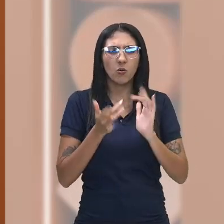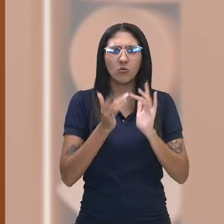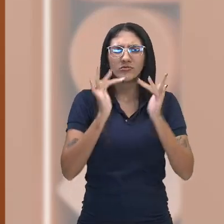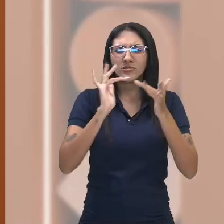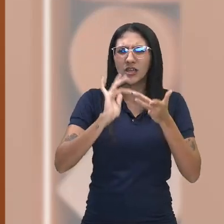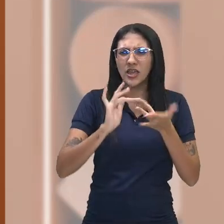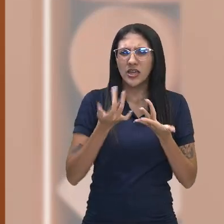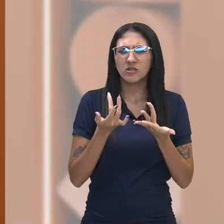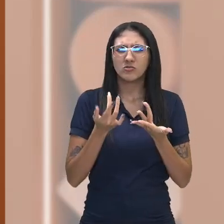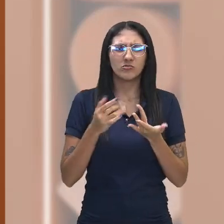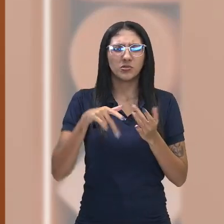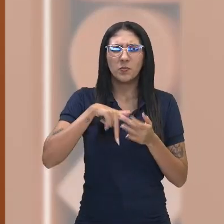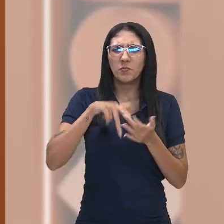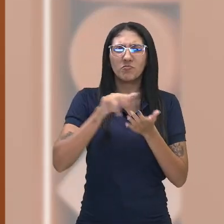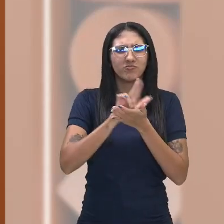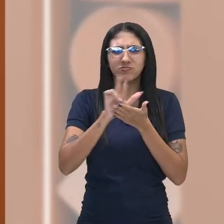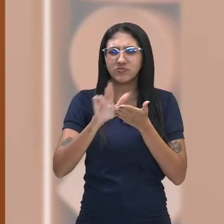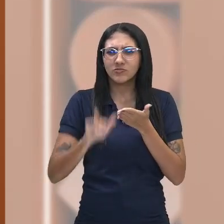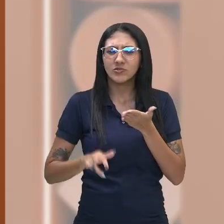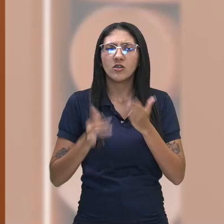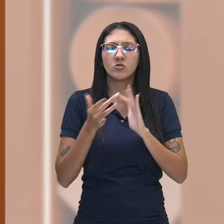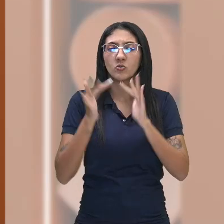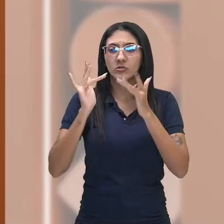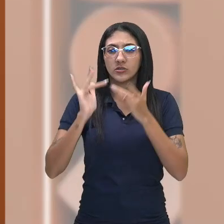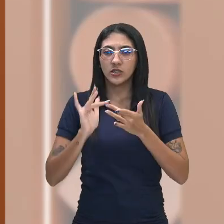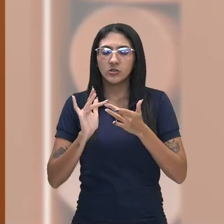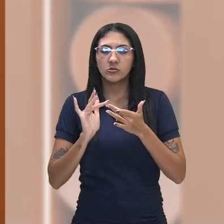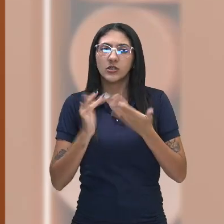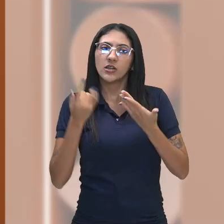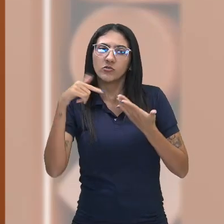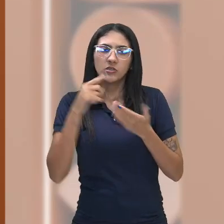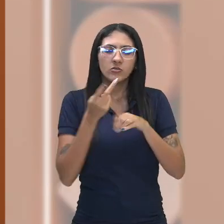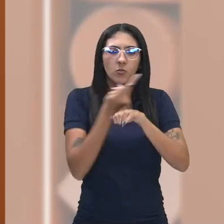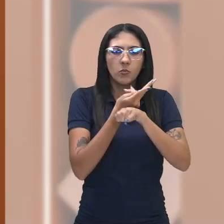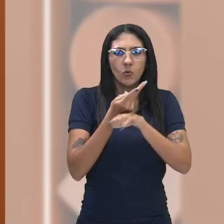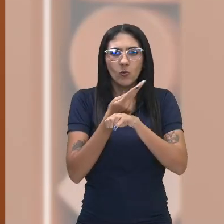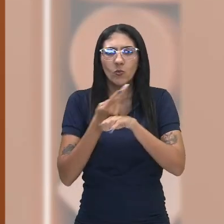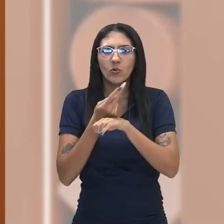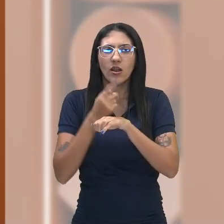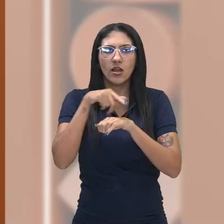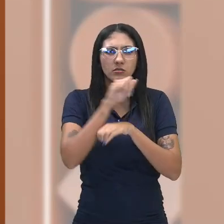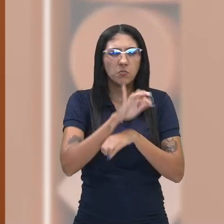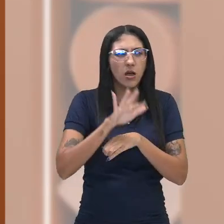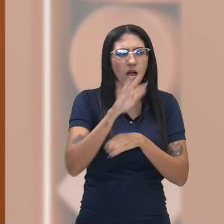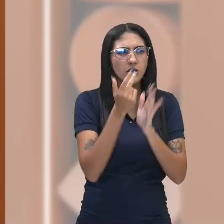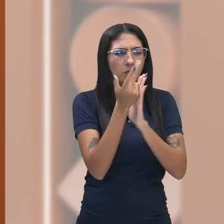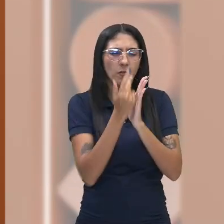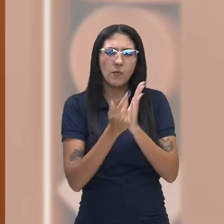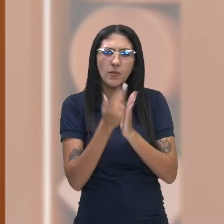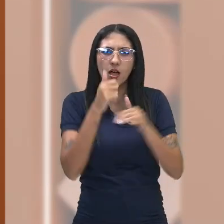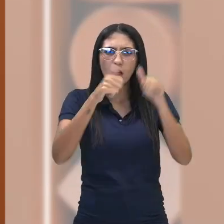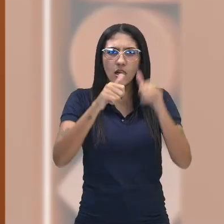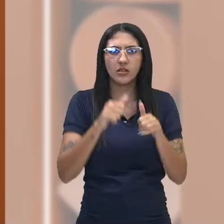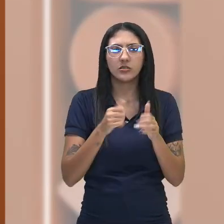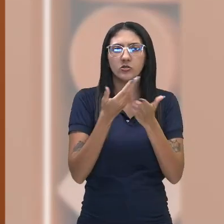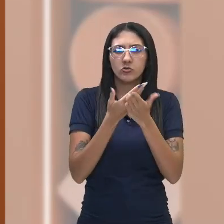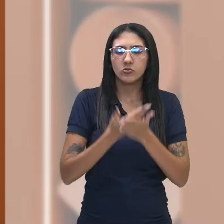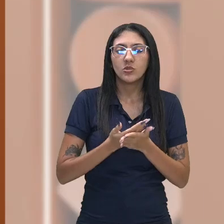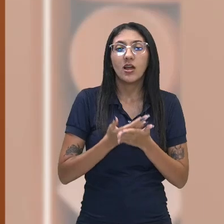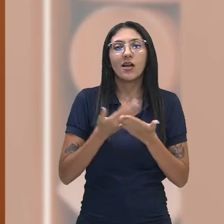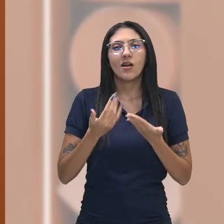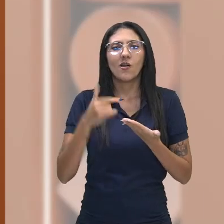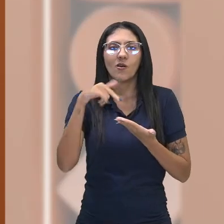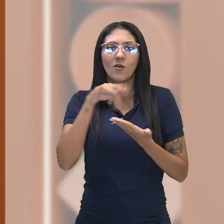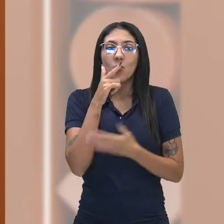arqueólogo, do geógrafo, e começa a ir em busca desses vestígios, você começa a